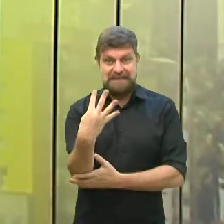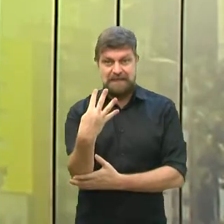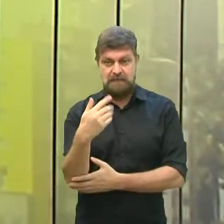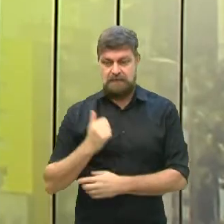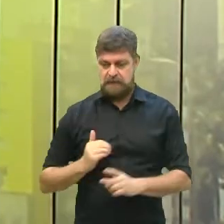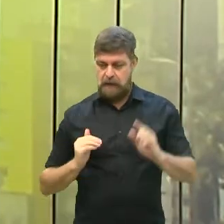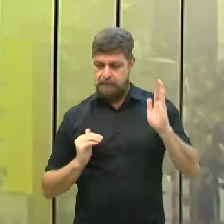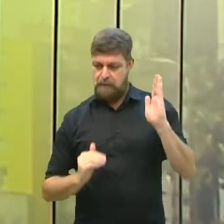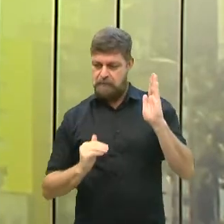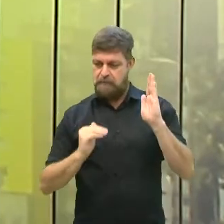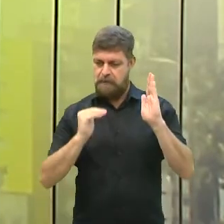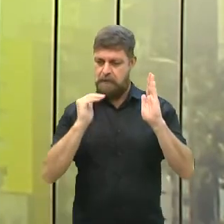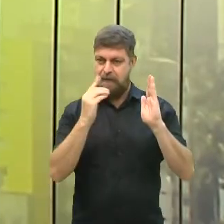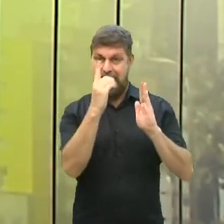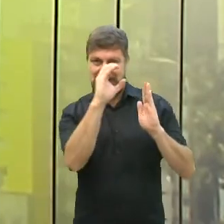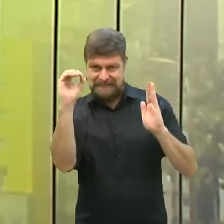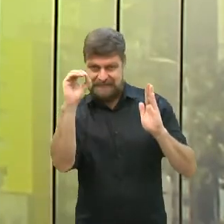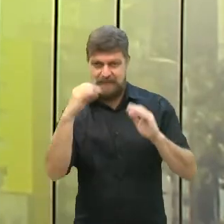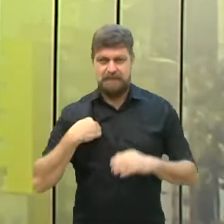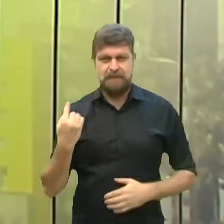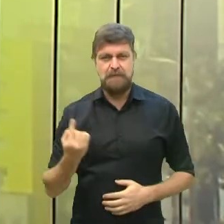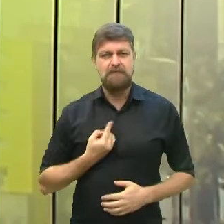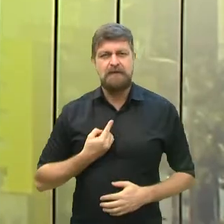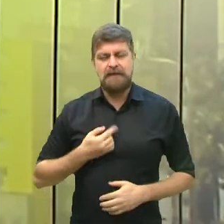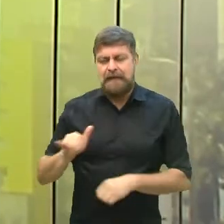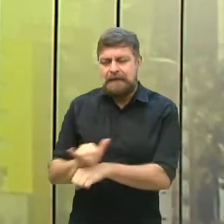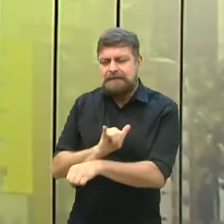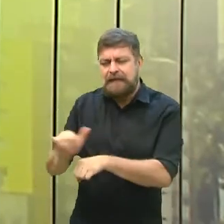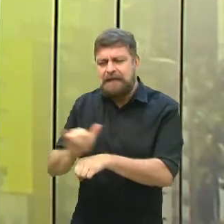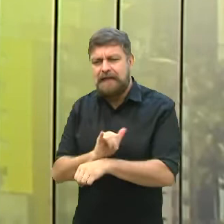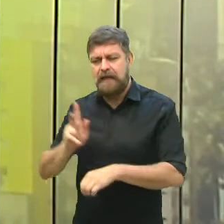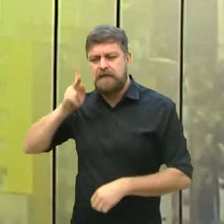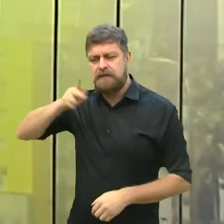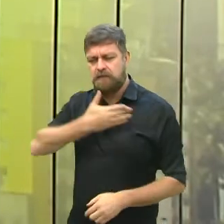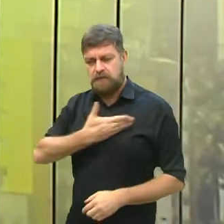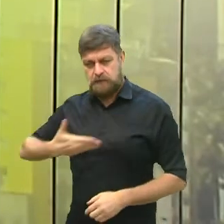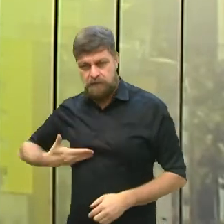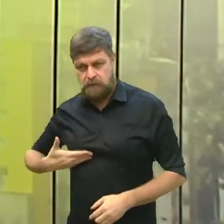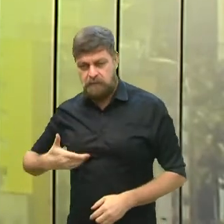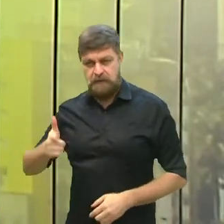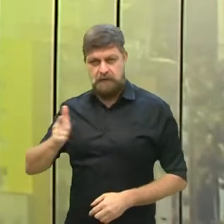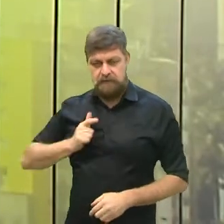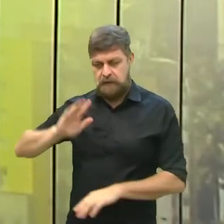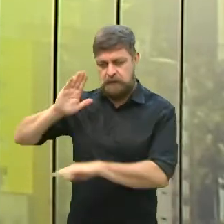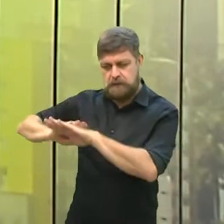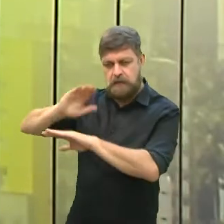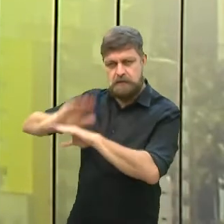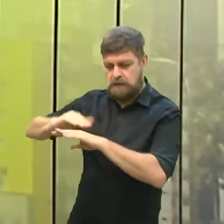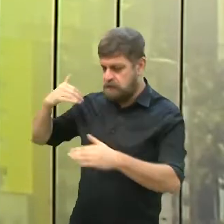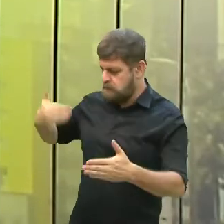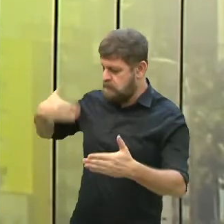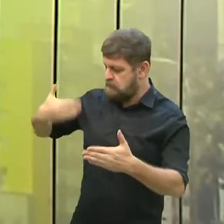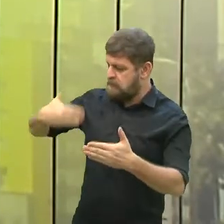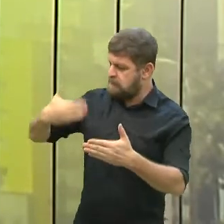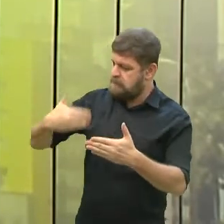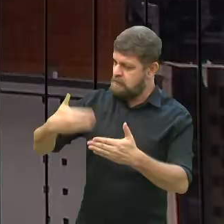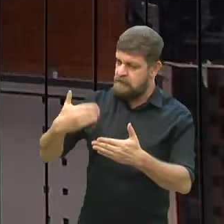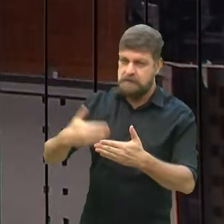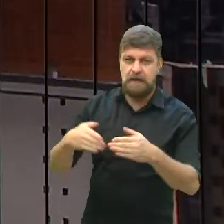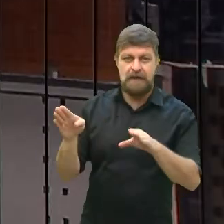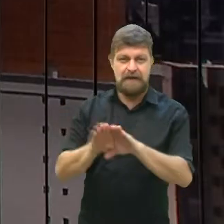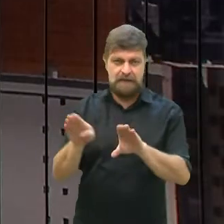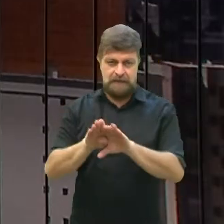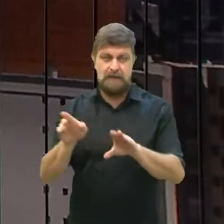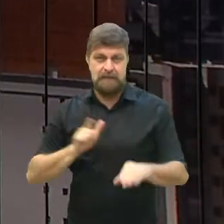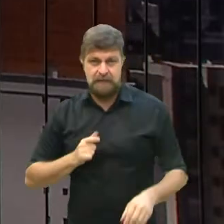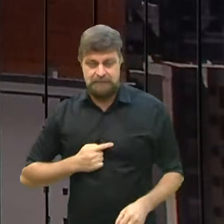de 0 a 100. Rogério, que tipos de ações, de políticas públicas que vêm sendo executadas e até atitudes